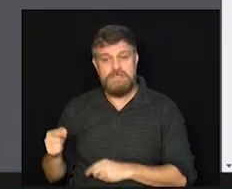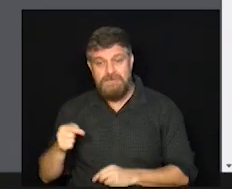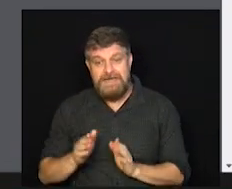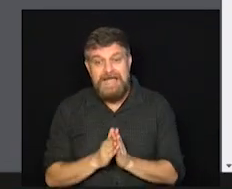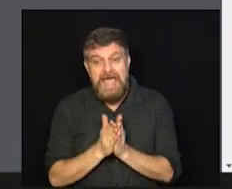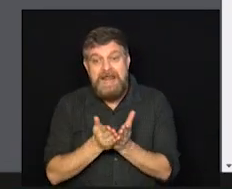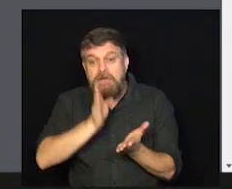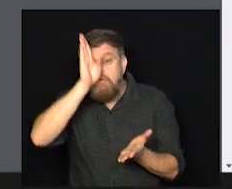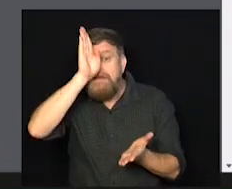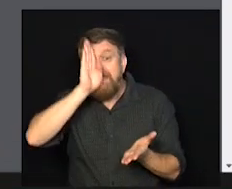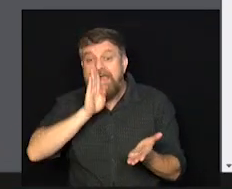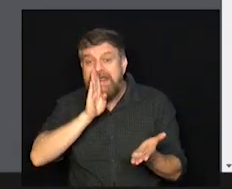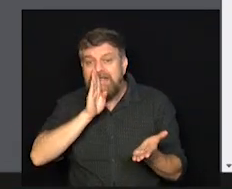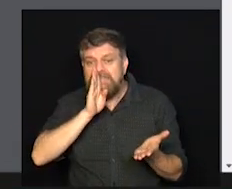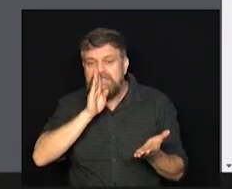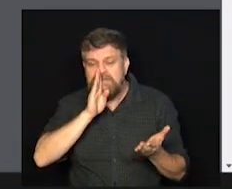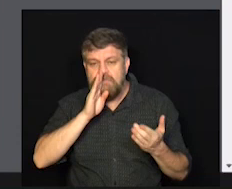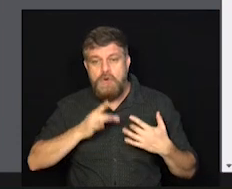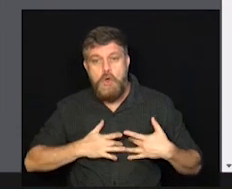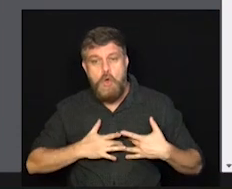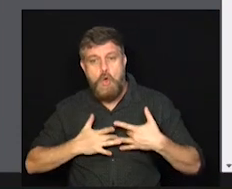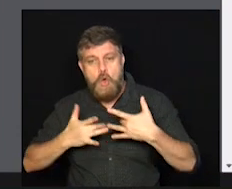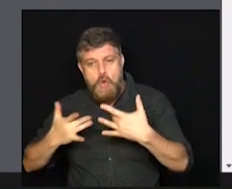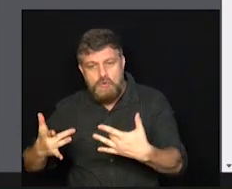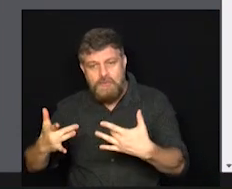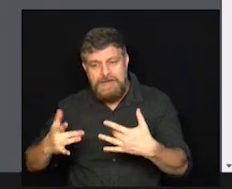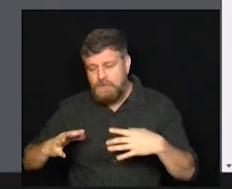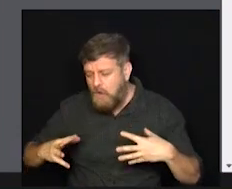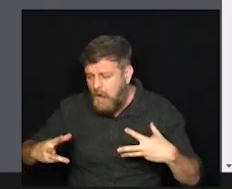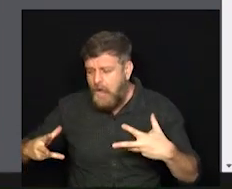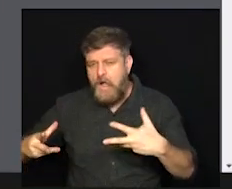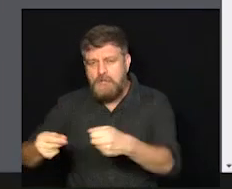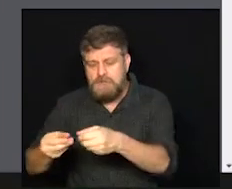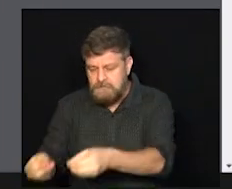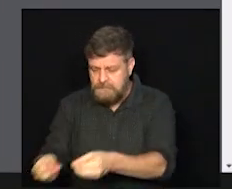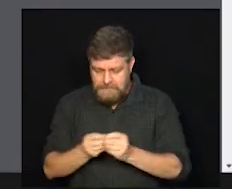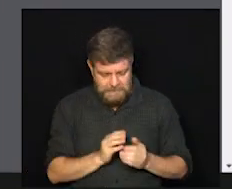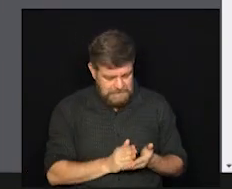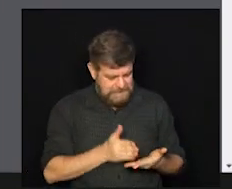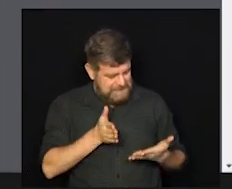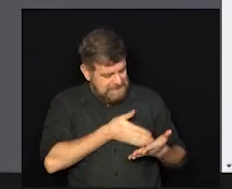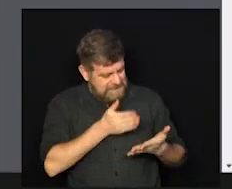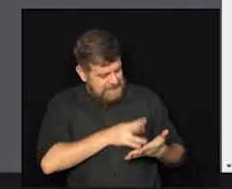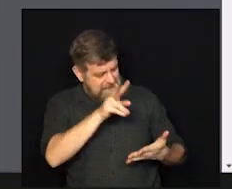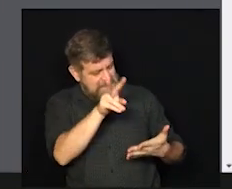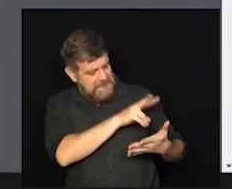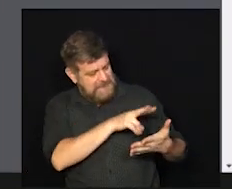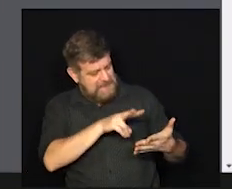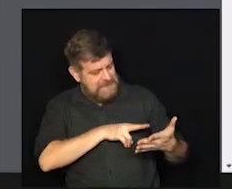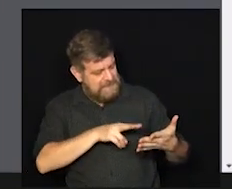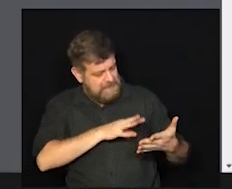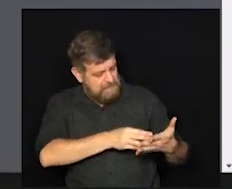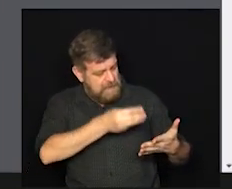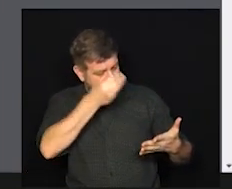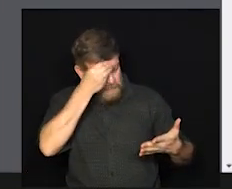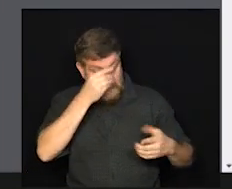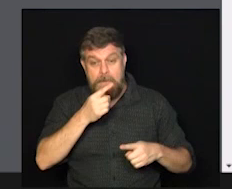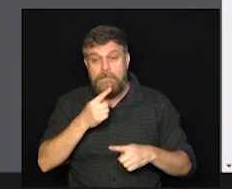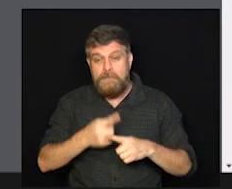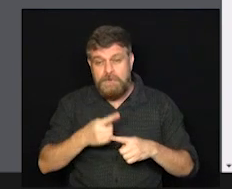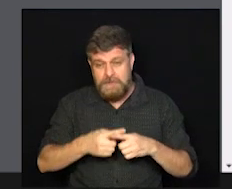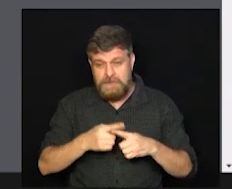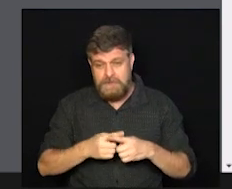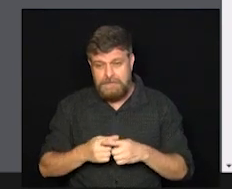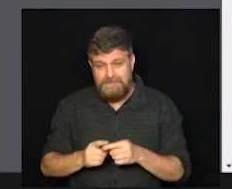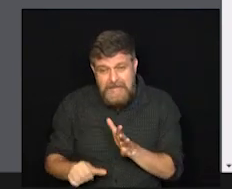livro para que pudesse distribuir para todos, né? E assim o fizemos. Por quê? Porque no prefácio dessa